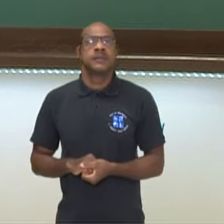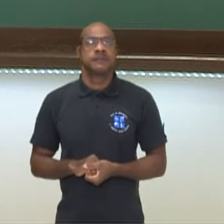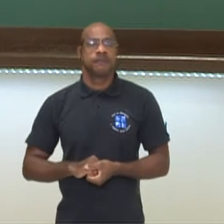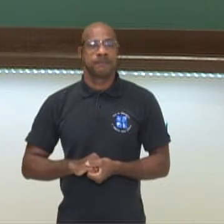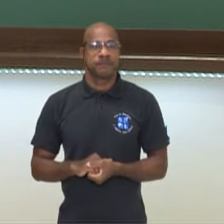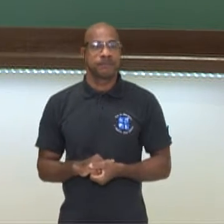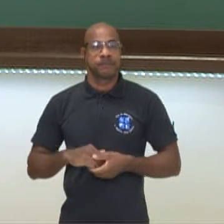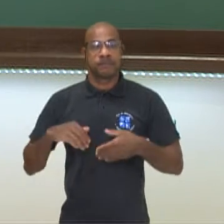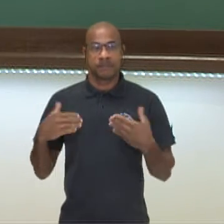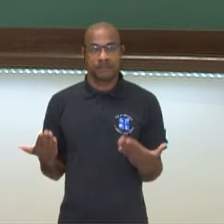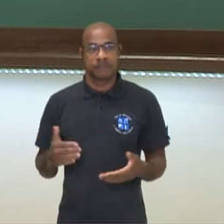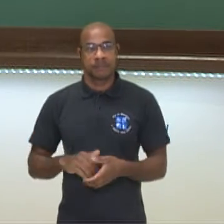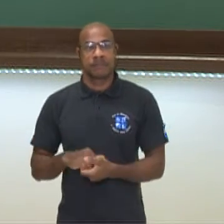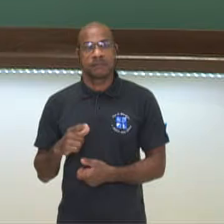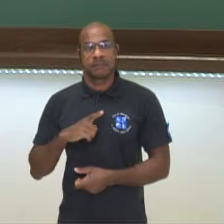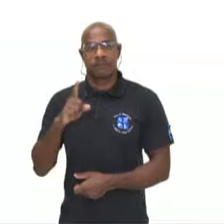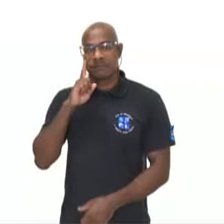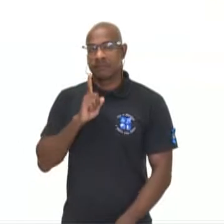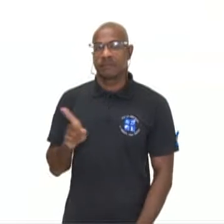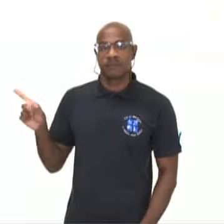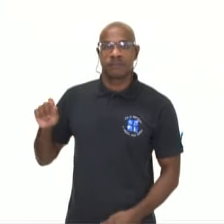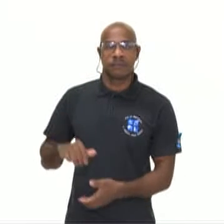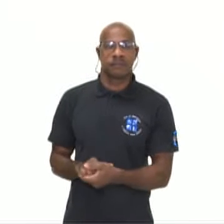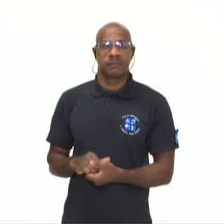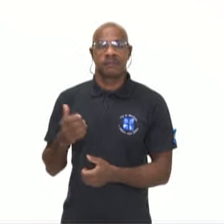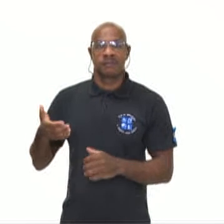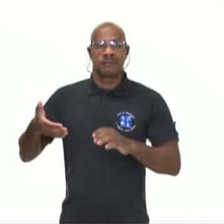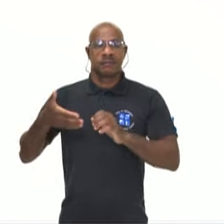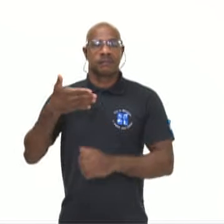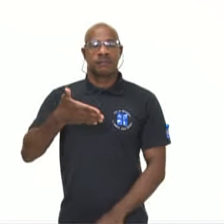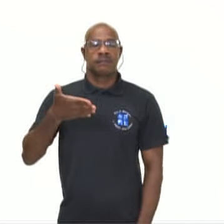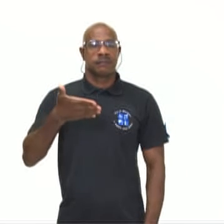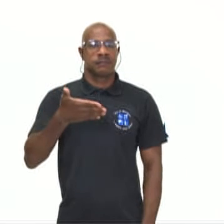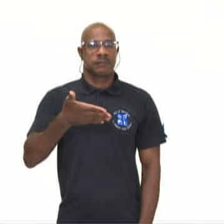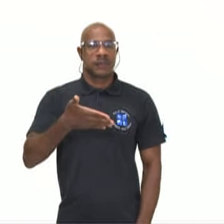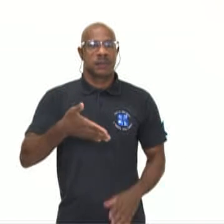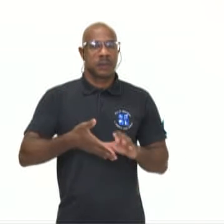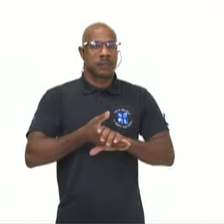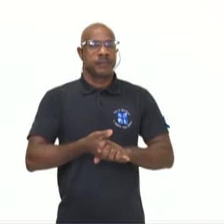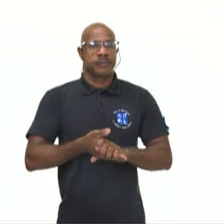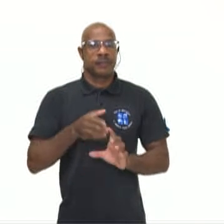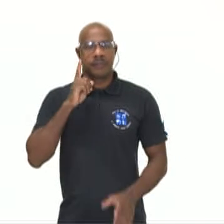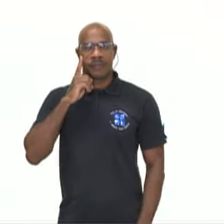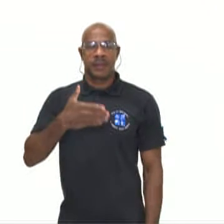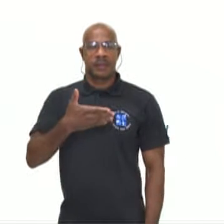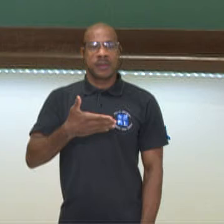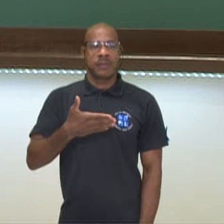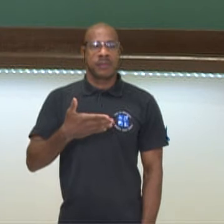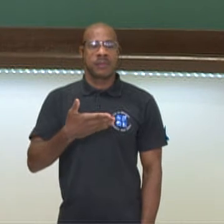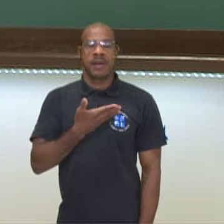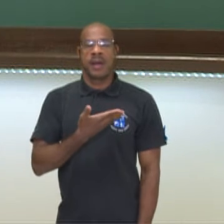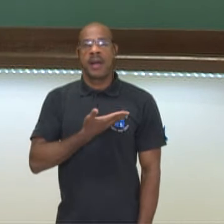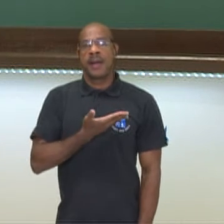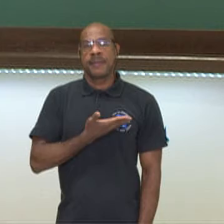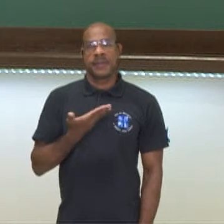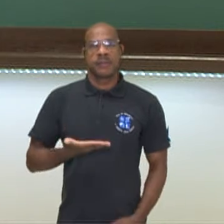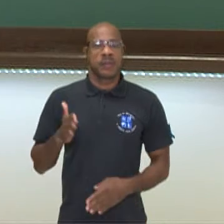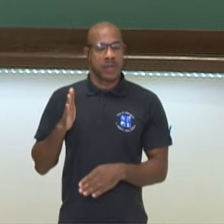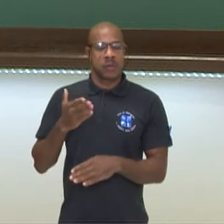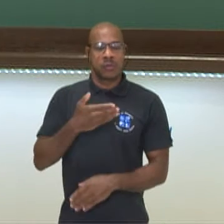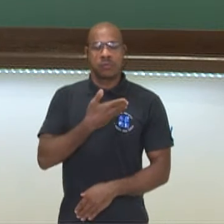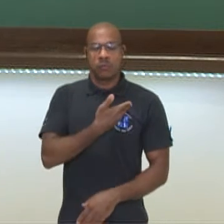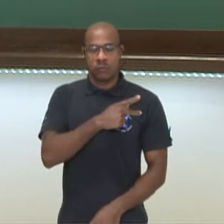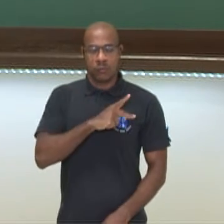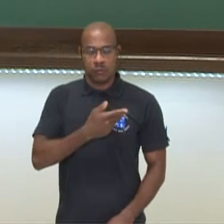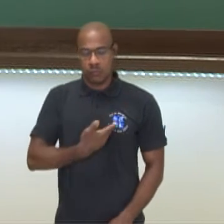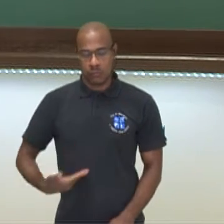1929. Aqui temos a imagem da mão amiga do Estado, ó, welfare state. Naquela mão amiga, o Estado, né, contribuindo com os